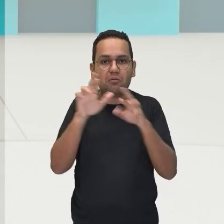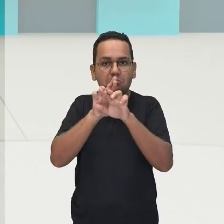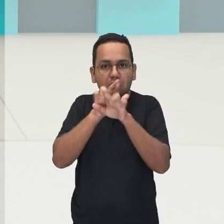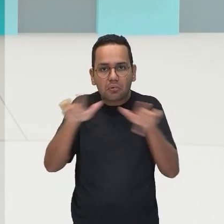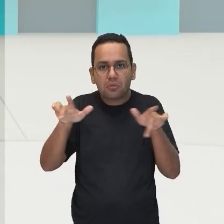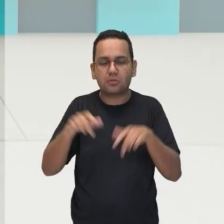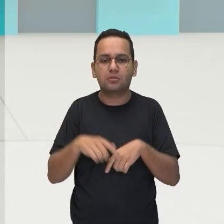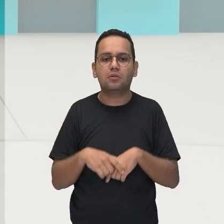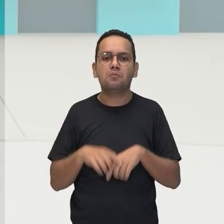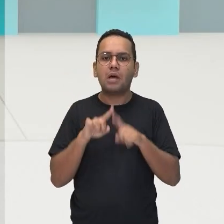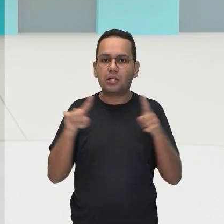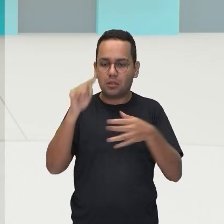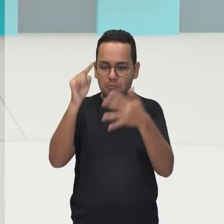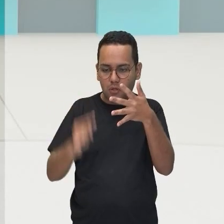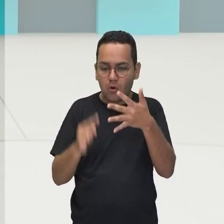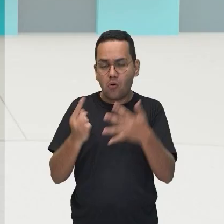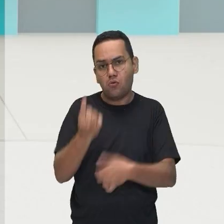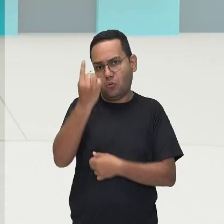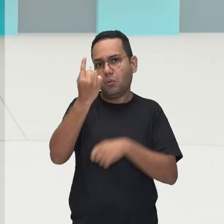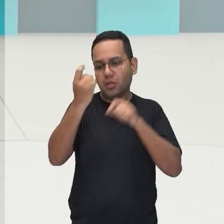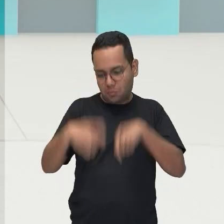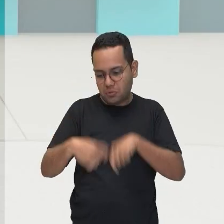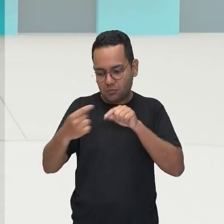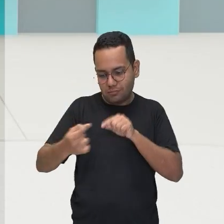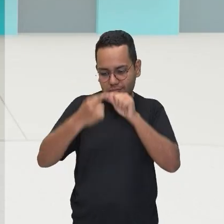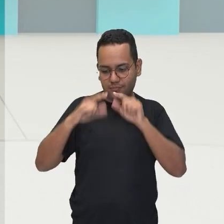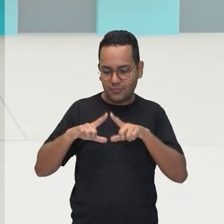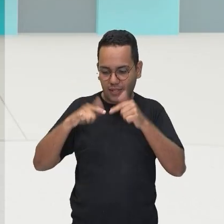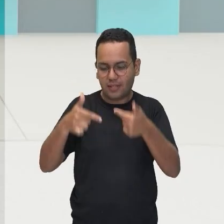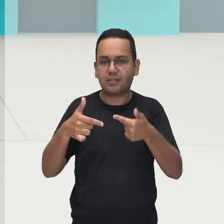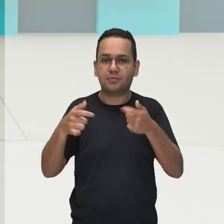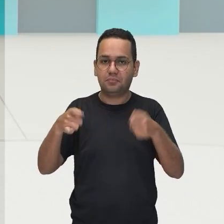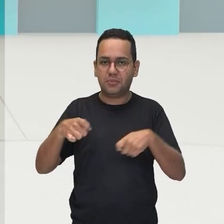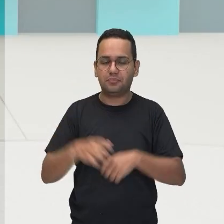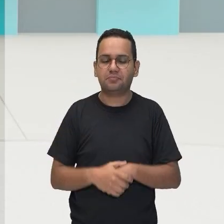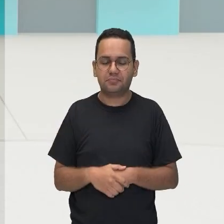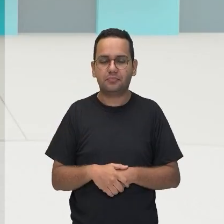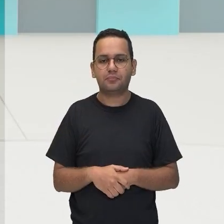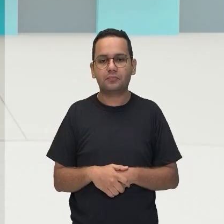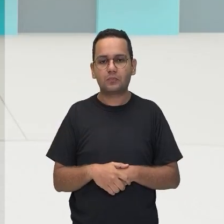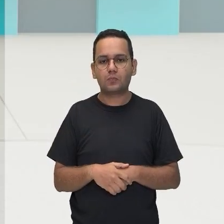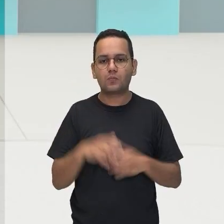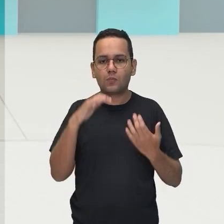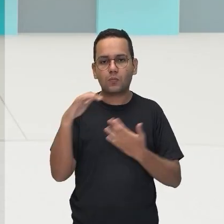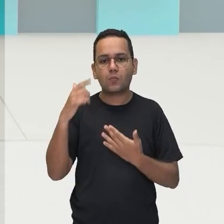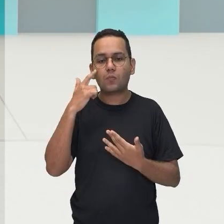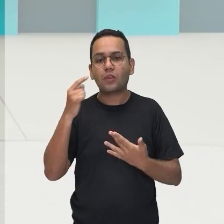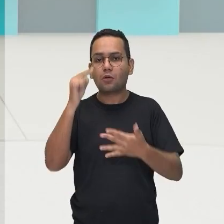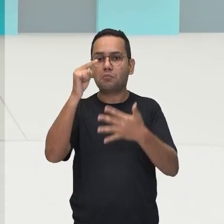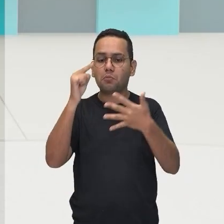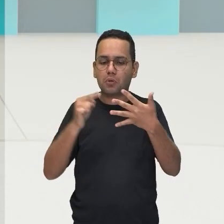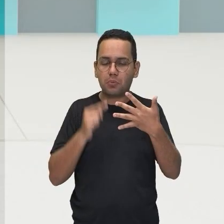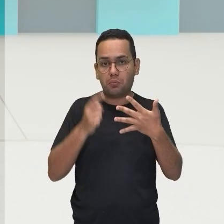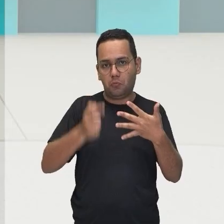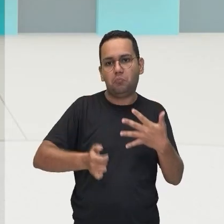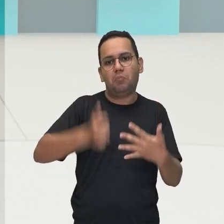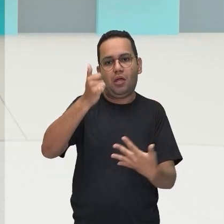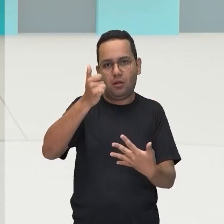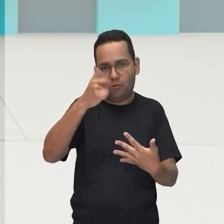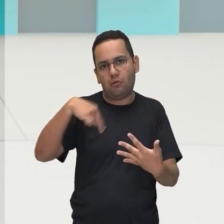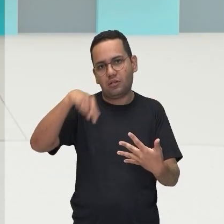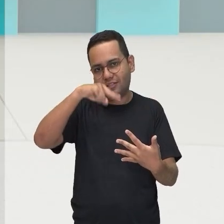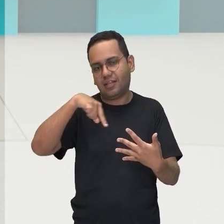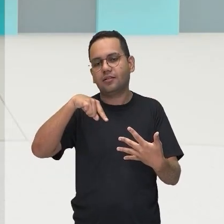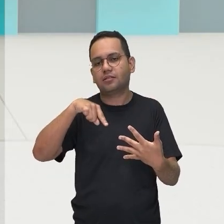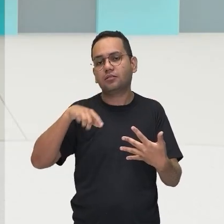tem uma que vai se adequar aí ao que você deseja. Agora, falando sobre os benefícios adquiridos com essa prática,